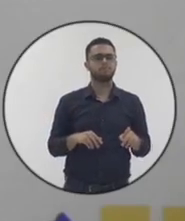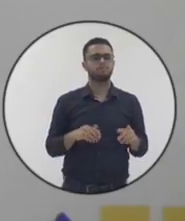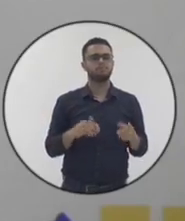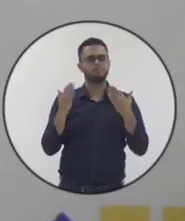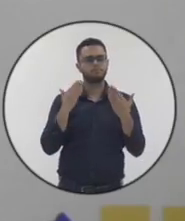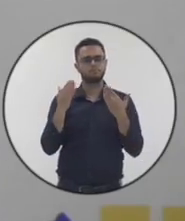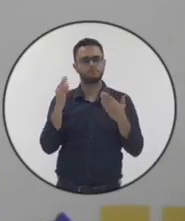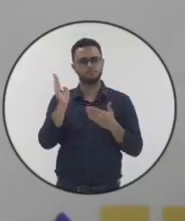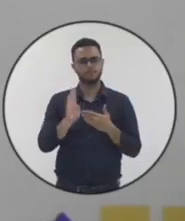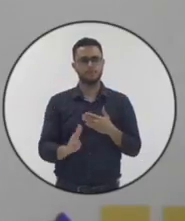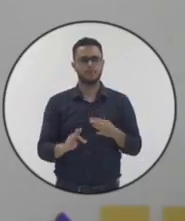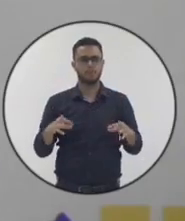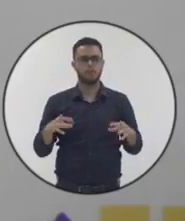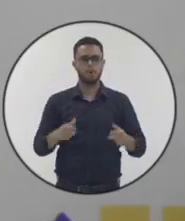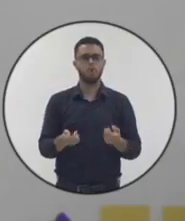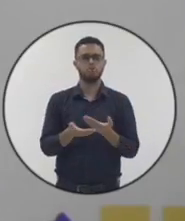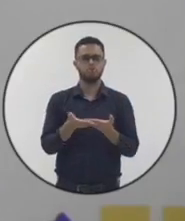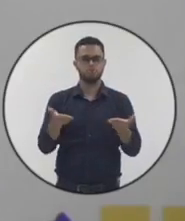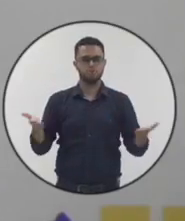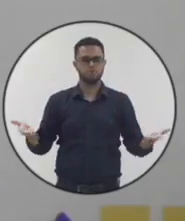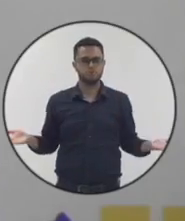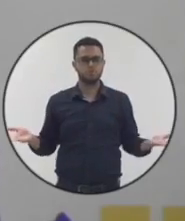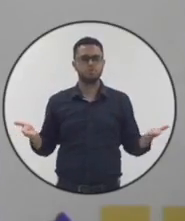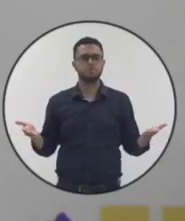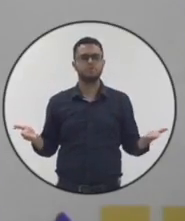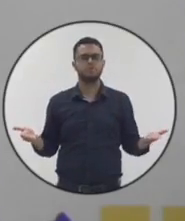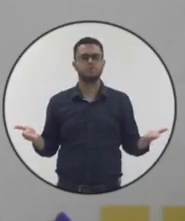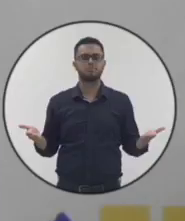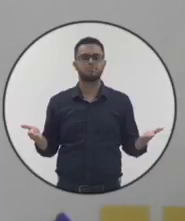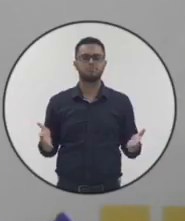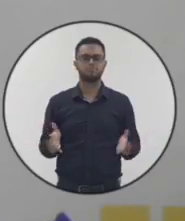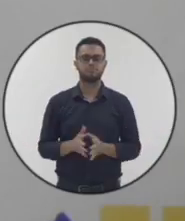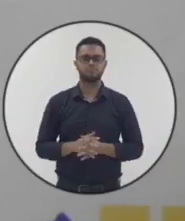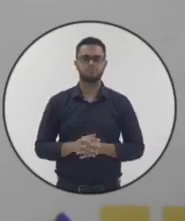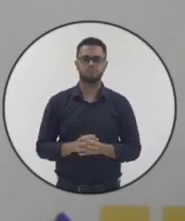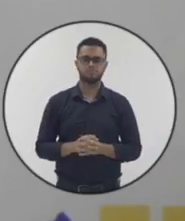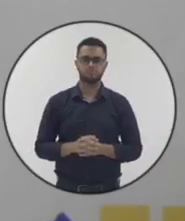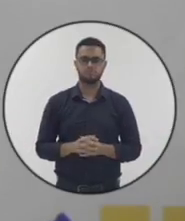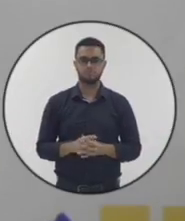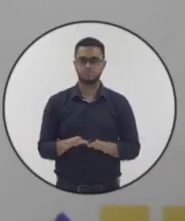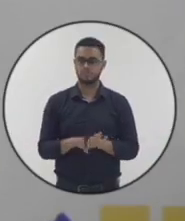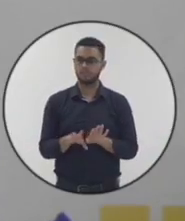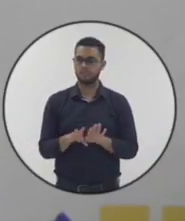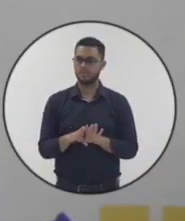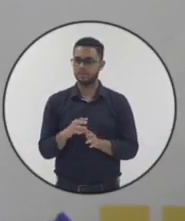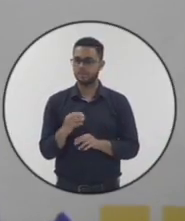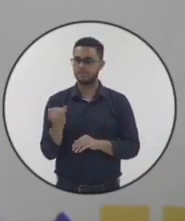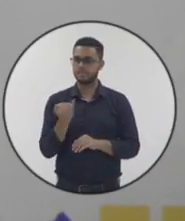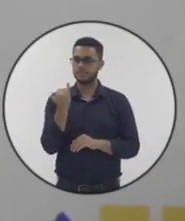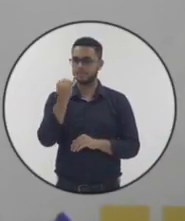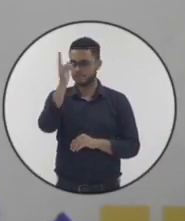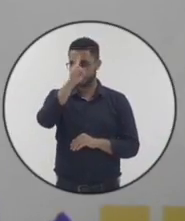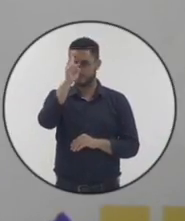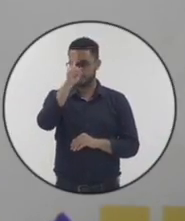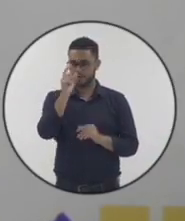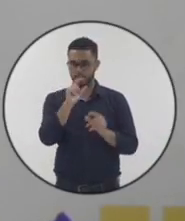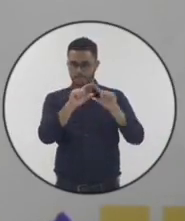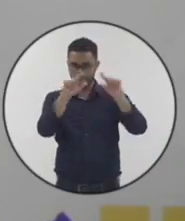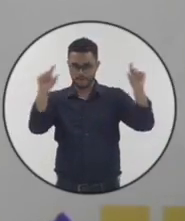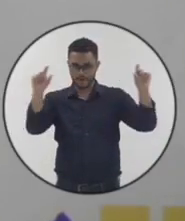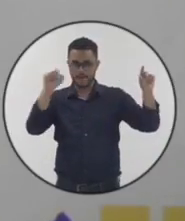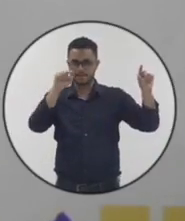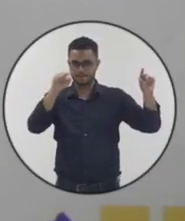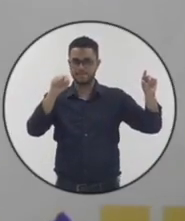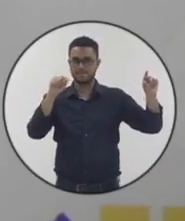e todas possam estar aqui conosco, né? E é sempre bom lembrar, né, aquela frase que ficou